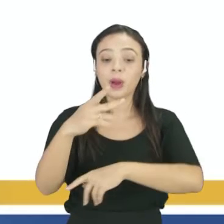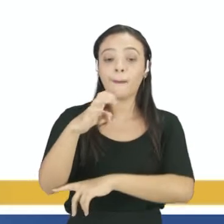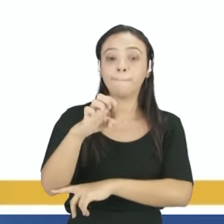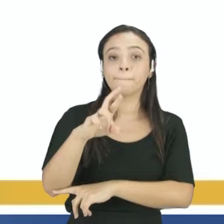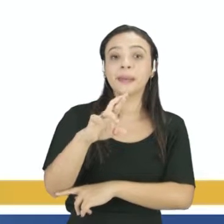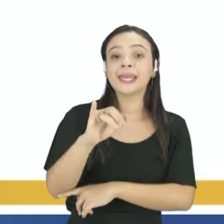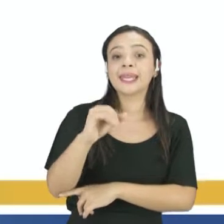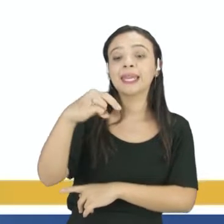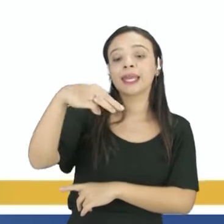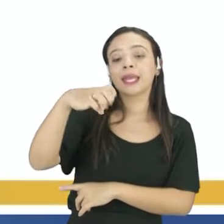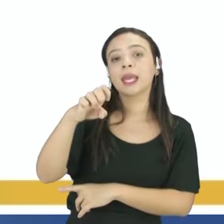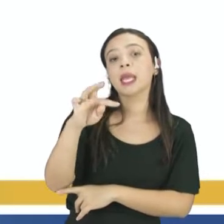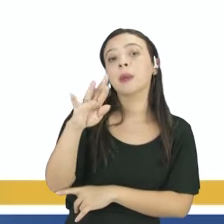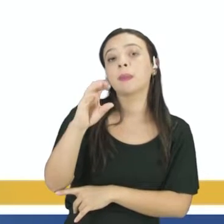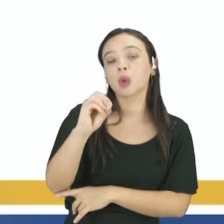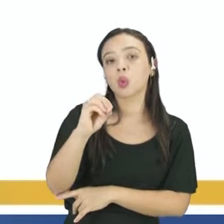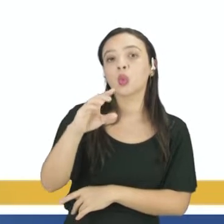bem,